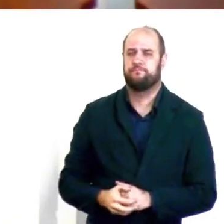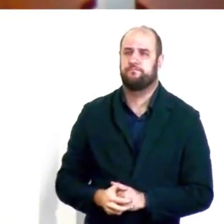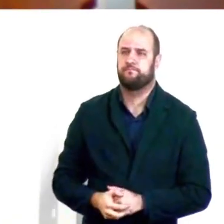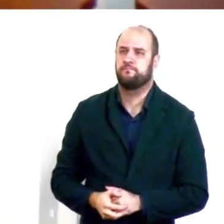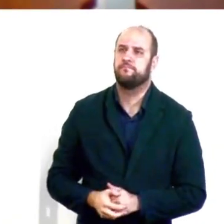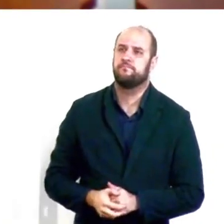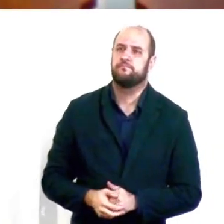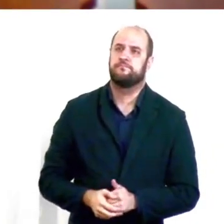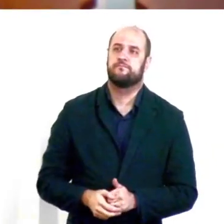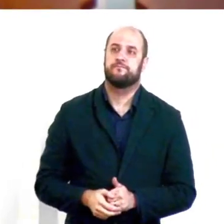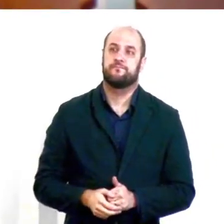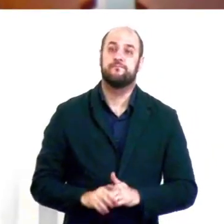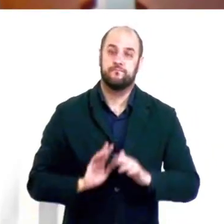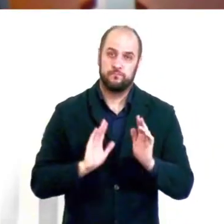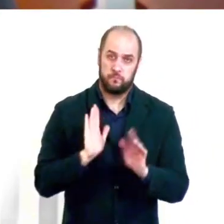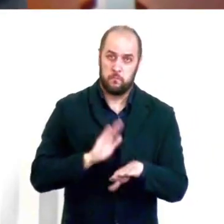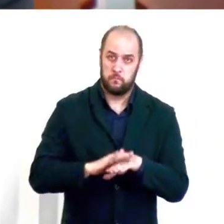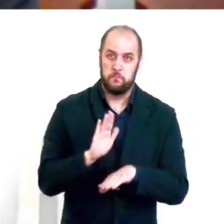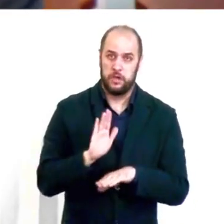Outra coisa,